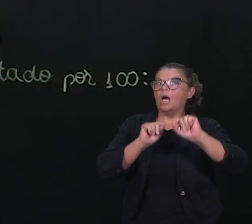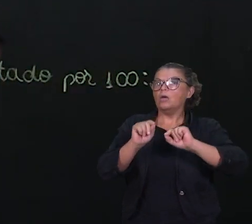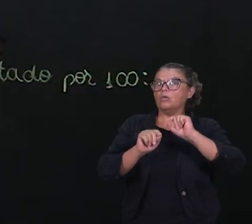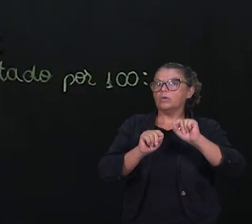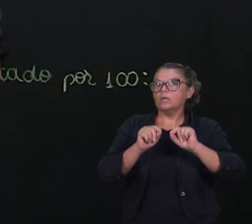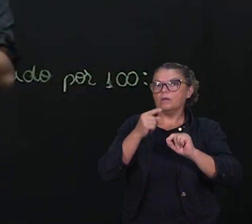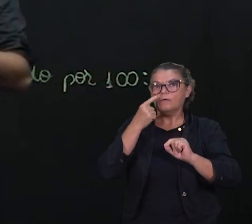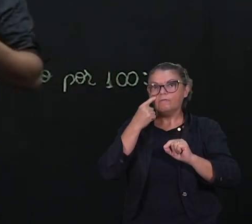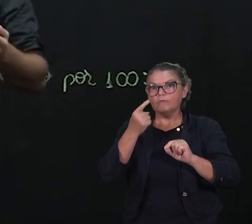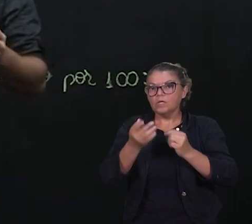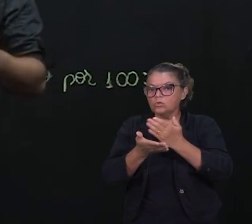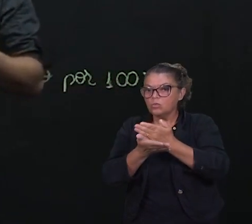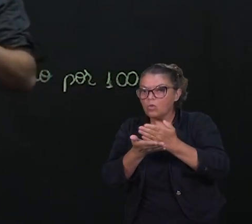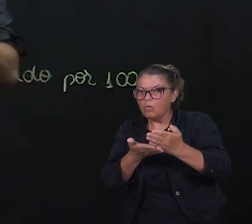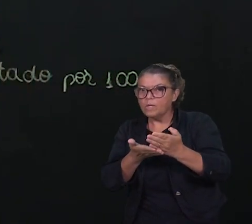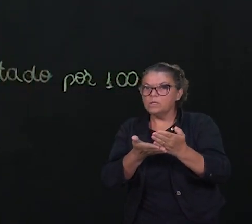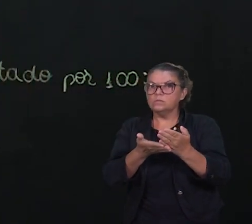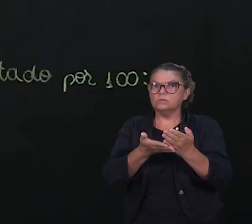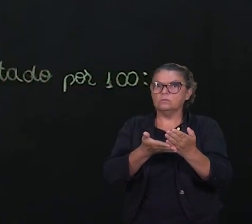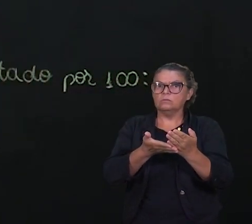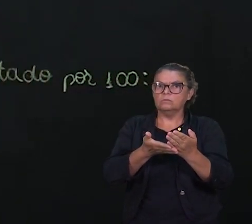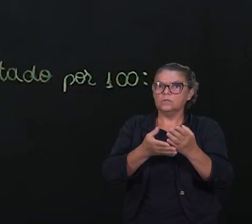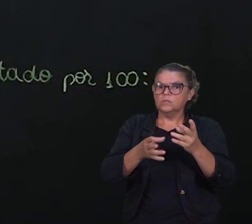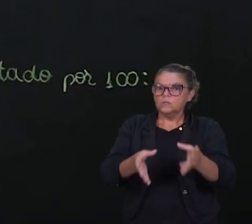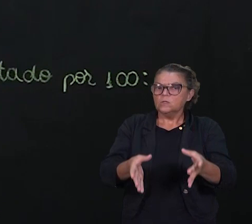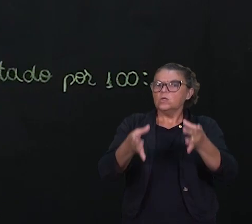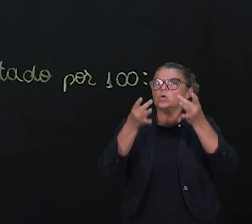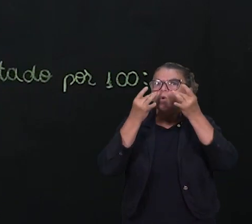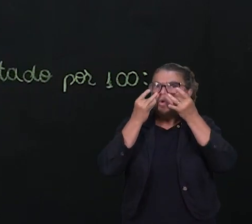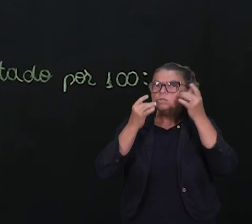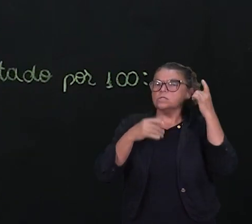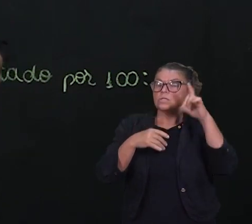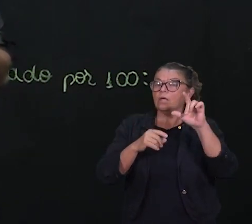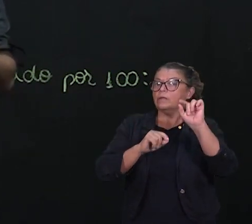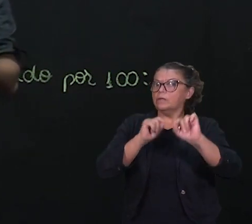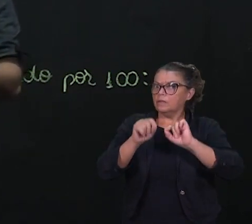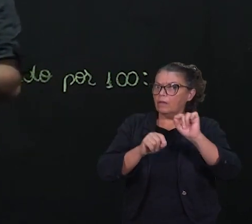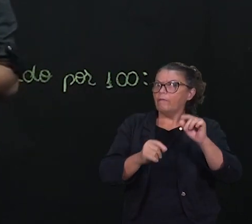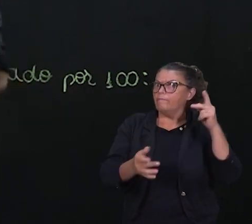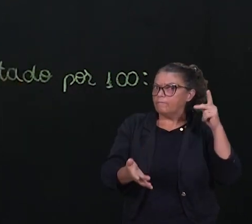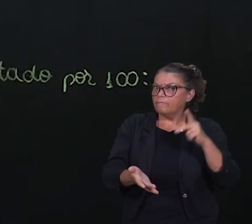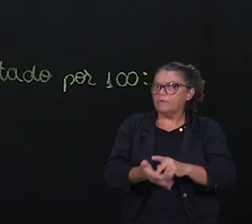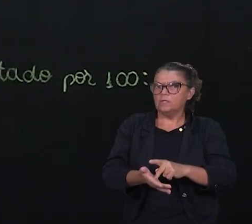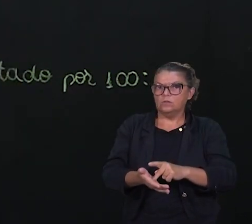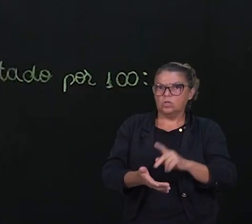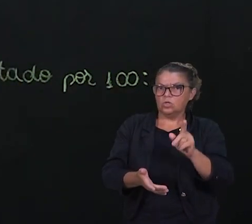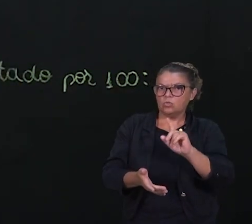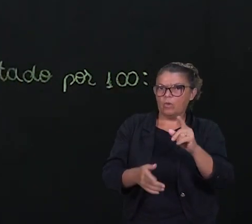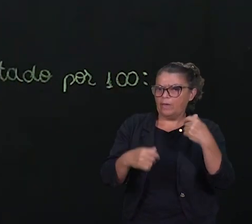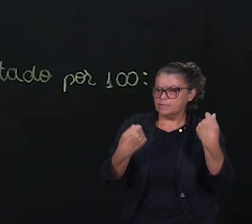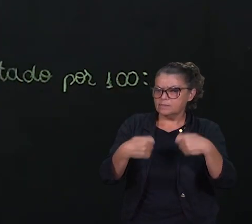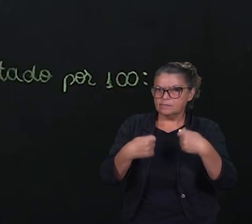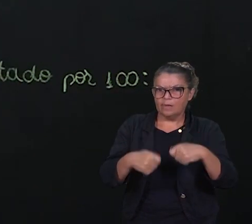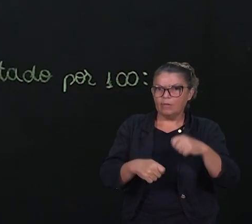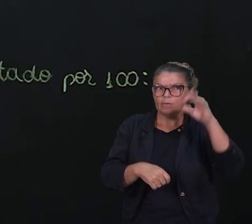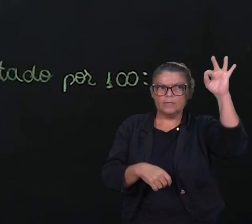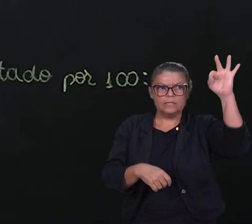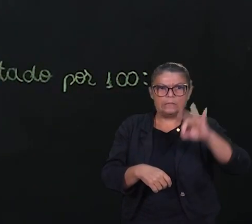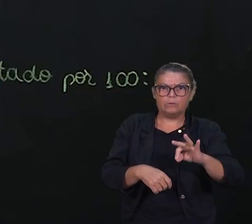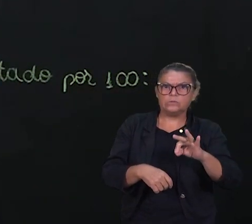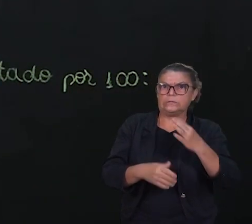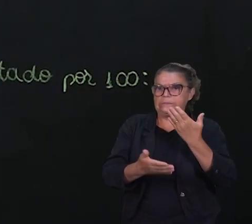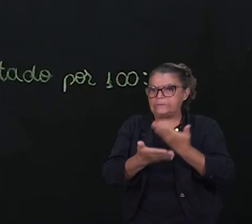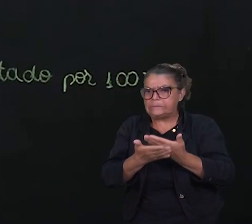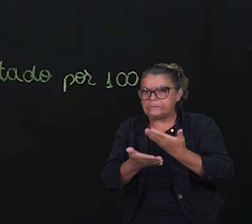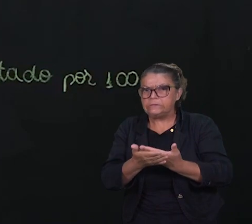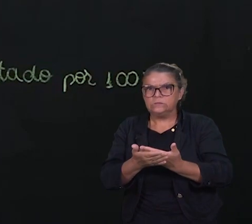nessa questão inicialmente? A gente já consegue verificar que, realmente, nem sempre trabalhar com